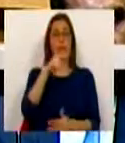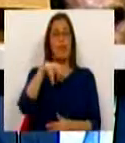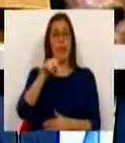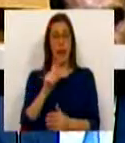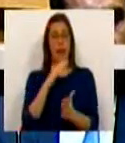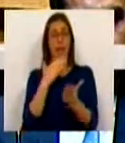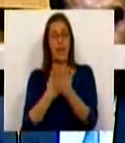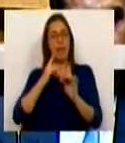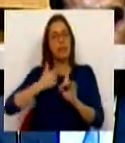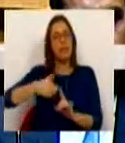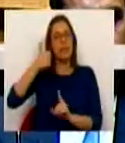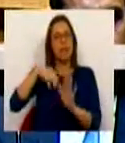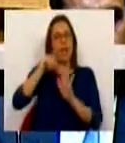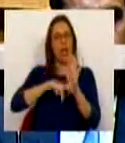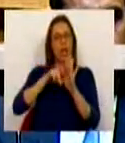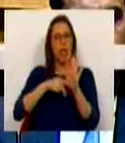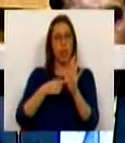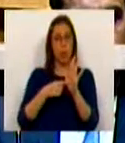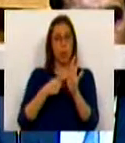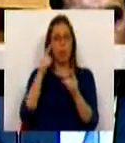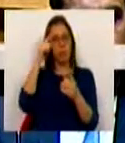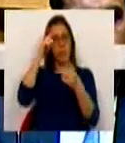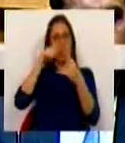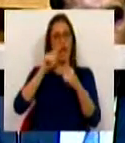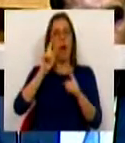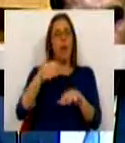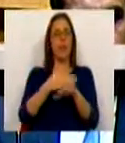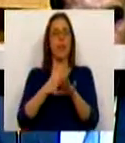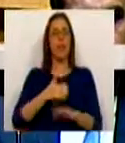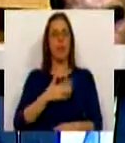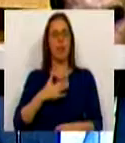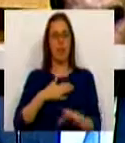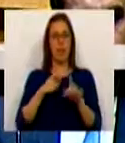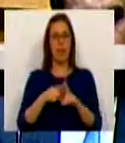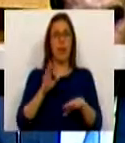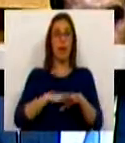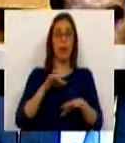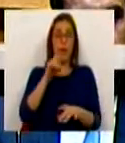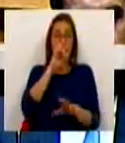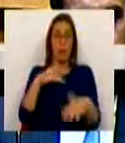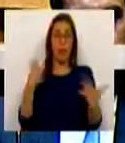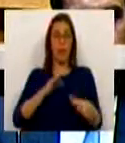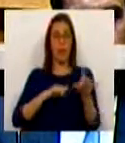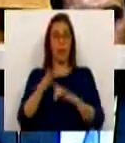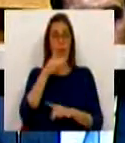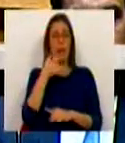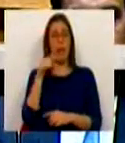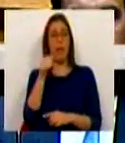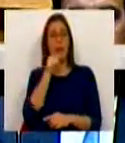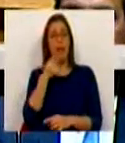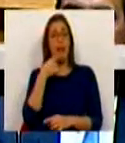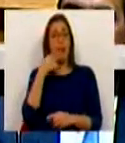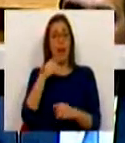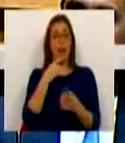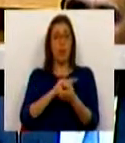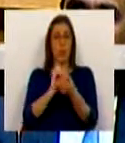que constituem o principal relatório sobre as intenções do setor empresarial em nome de quem o Sr. Deputado diz aqui falar e que